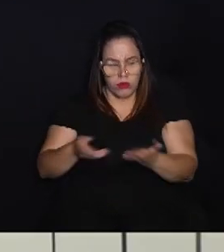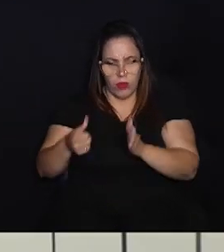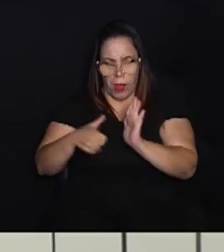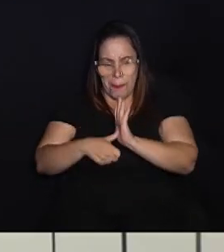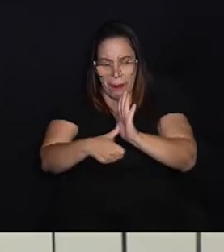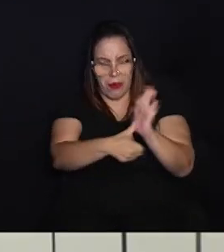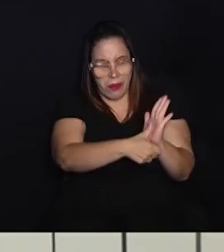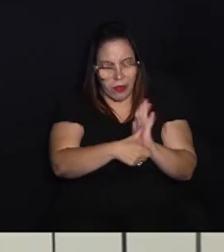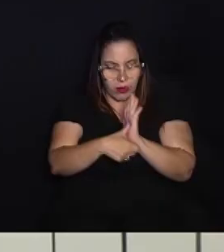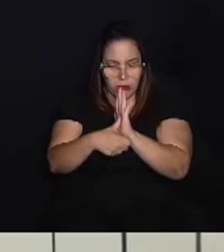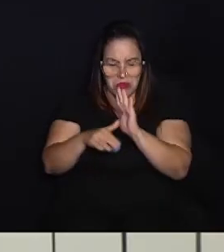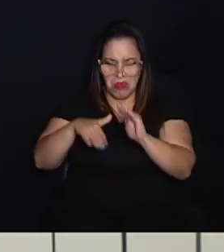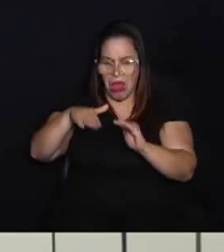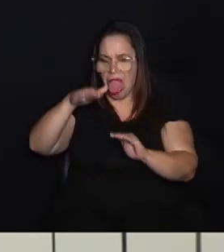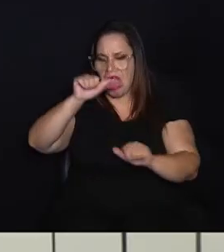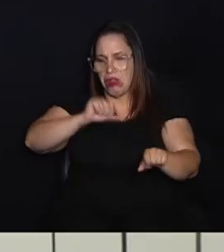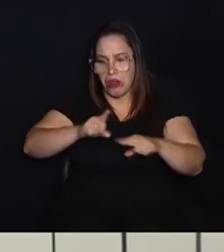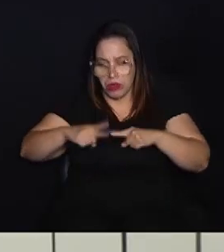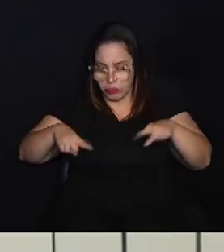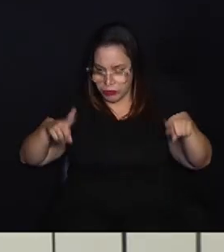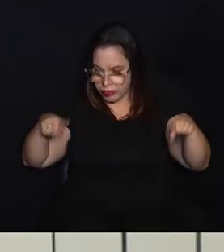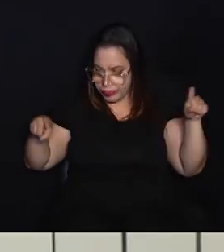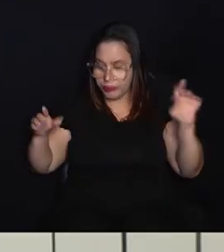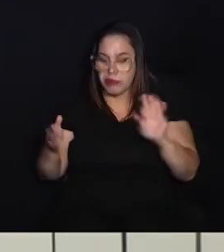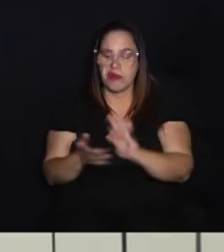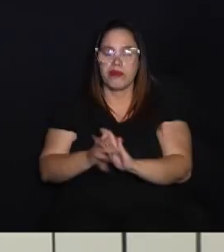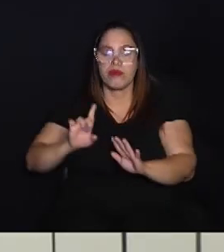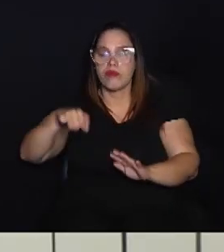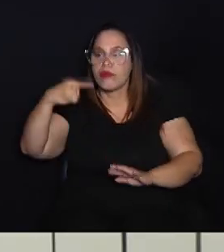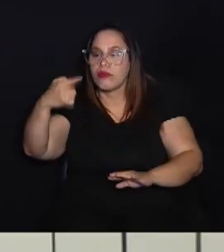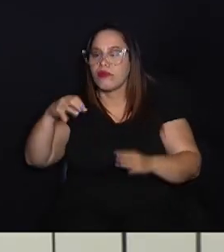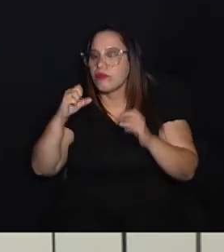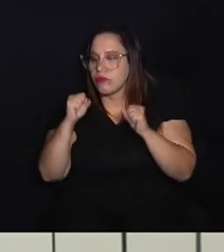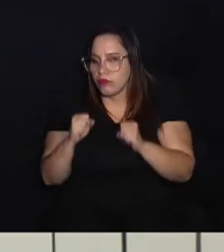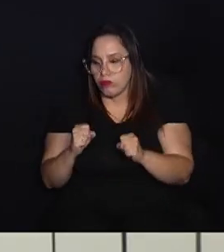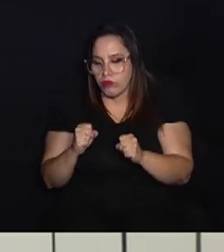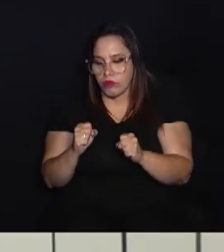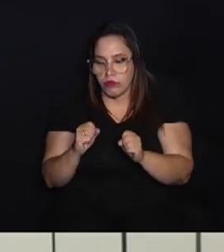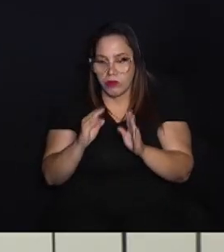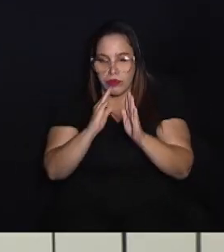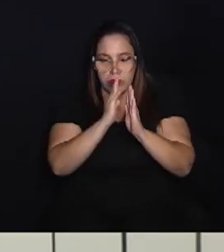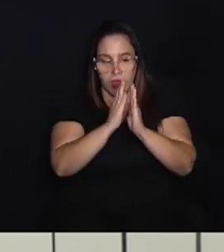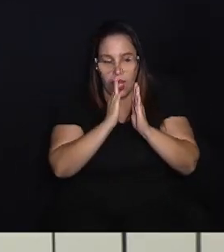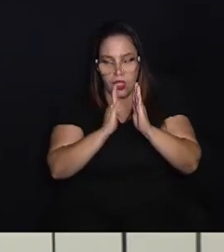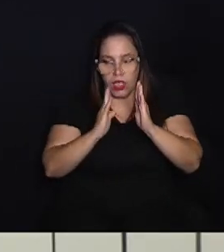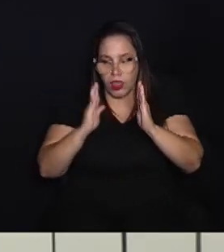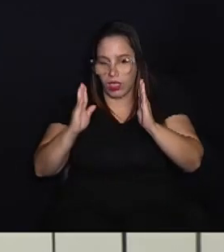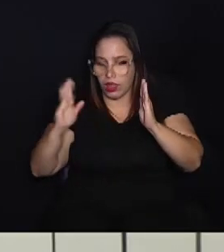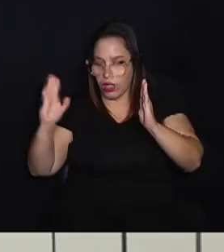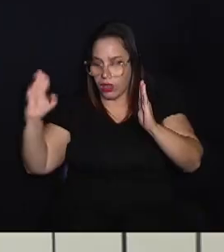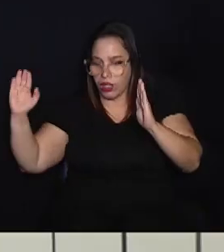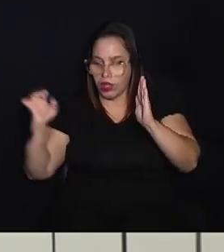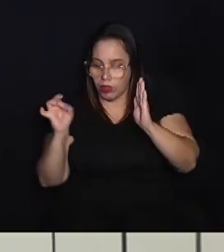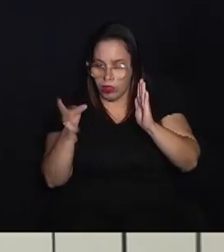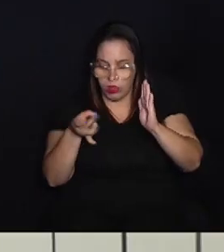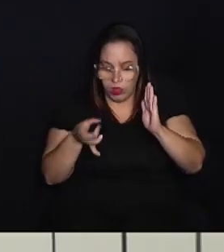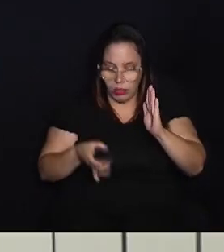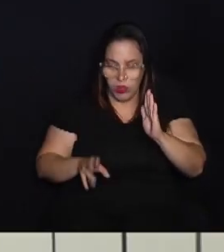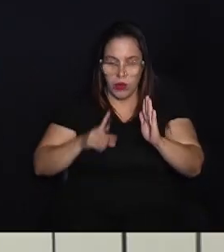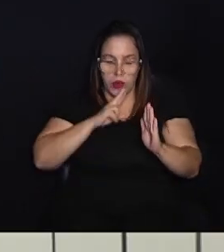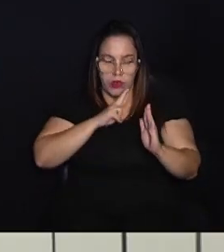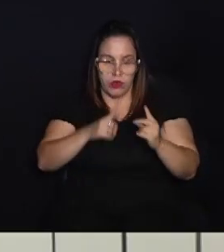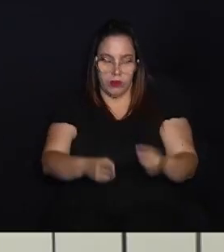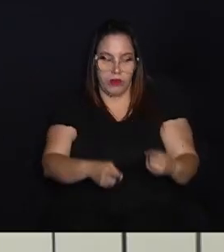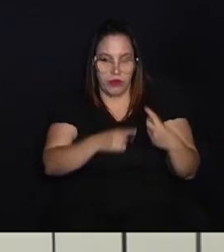documentos dos mais variados gêneros, além de possuir uma biblioteca especializada e é responsável